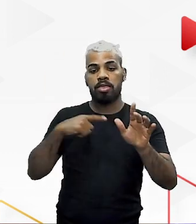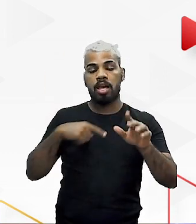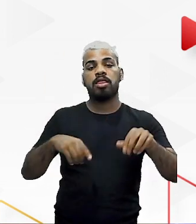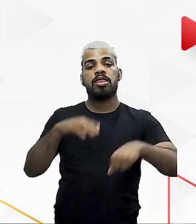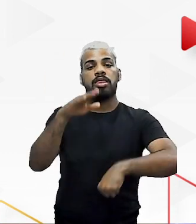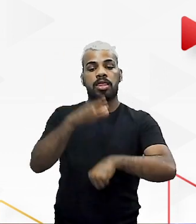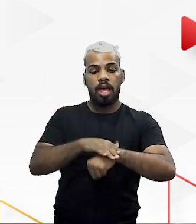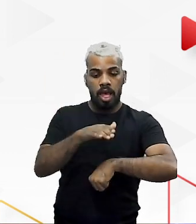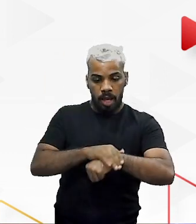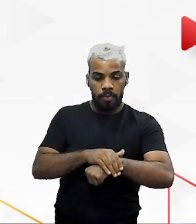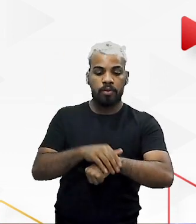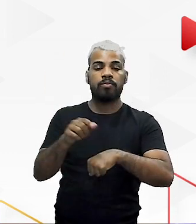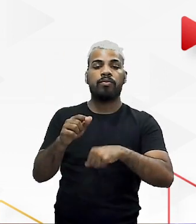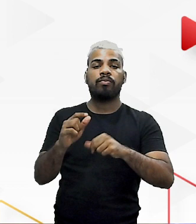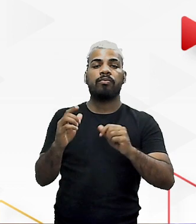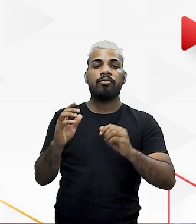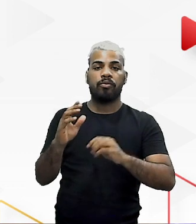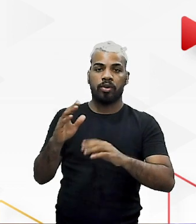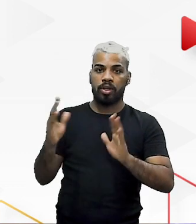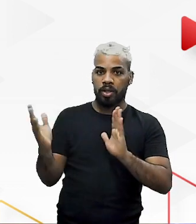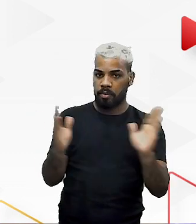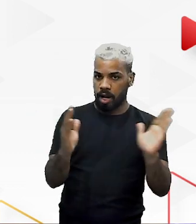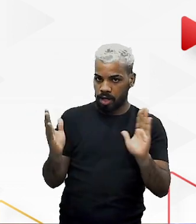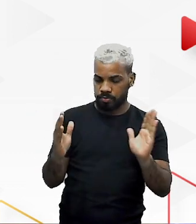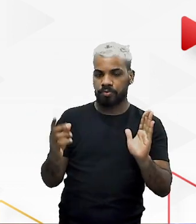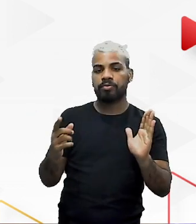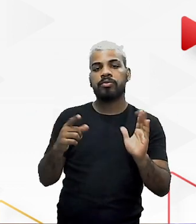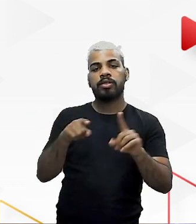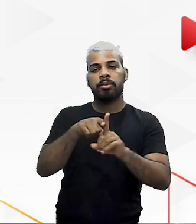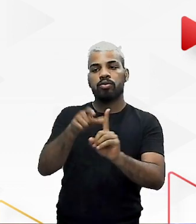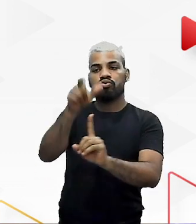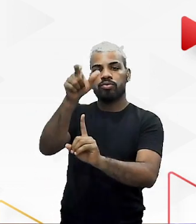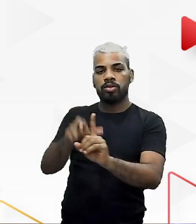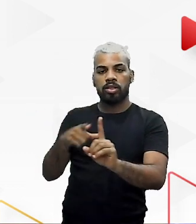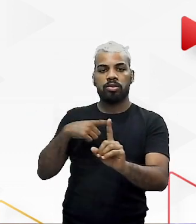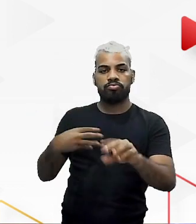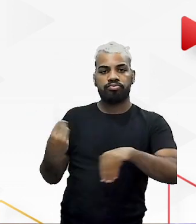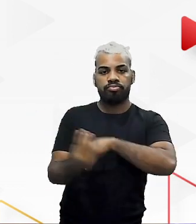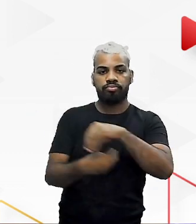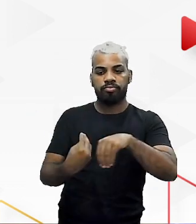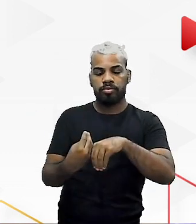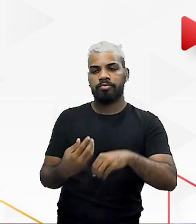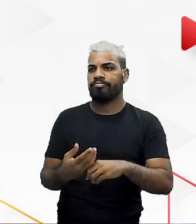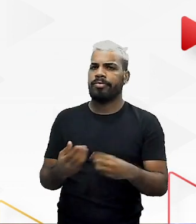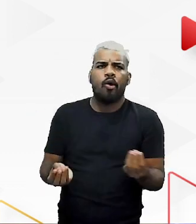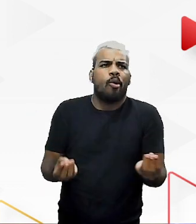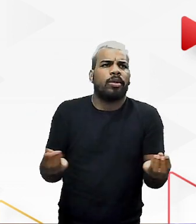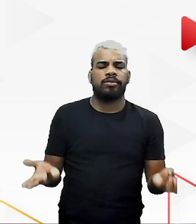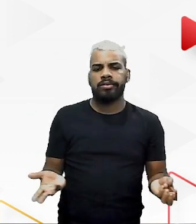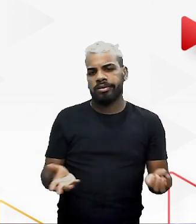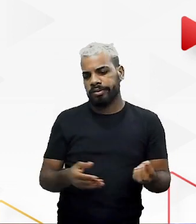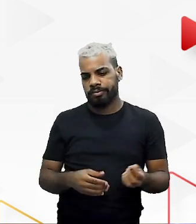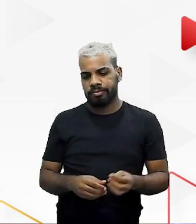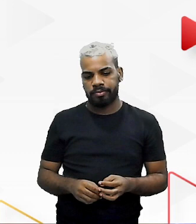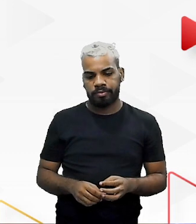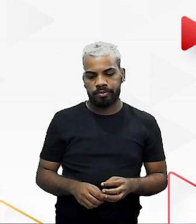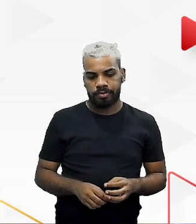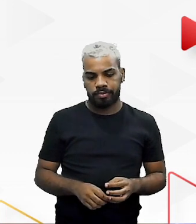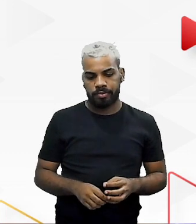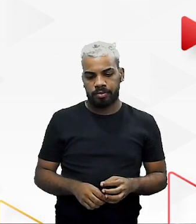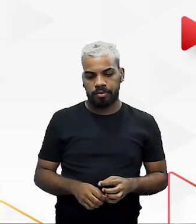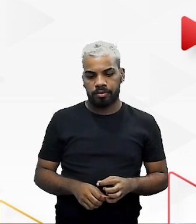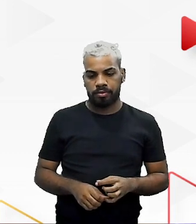tempo, espaço e os personagens envolvidos. Como assim, teacher?